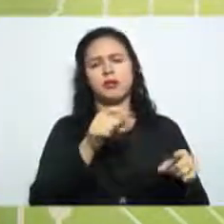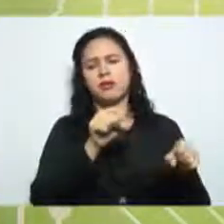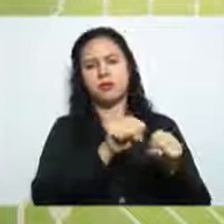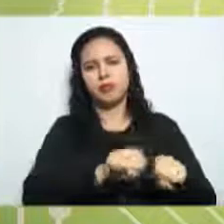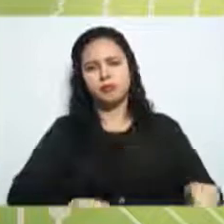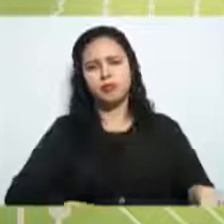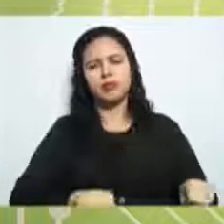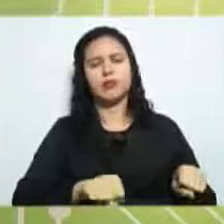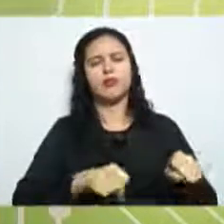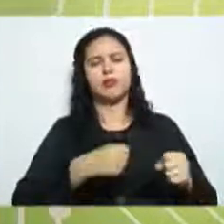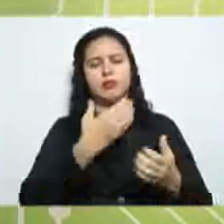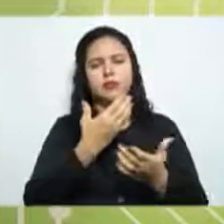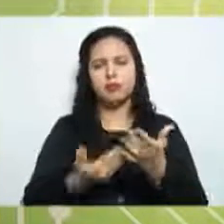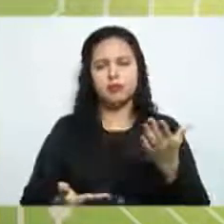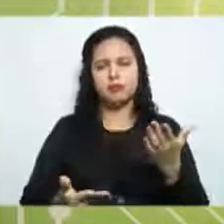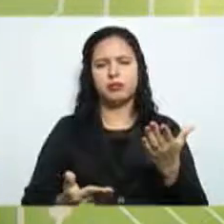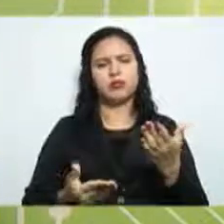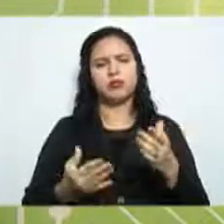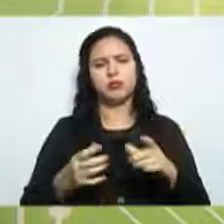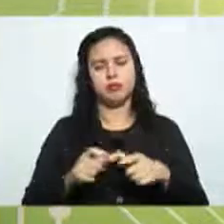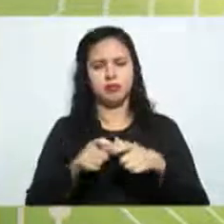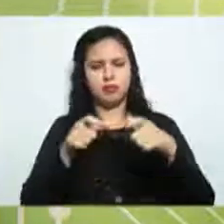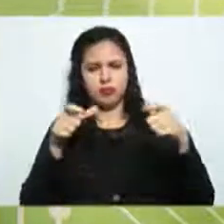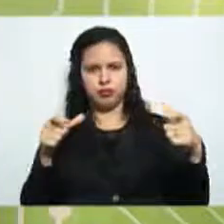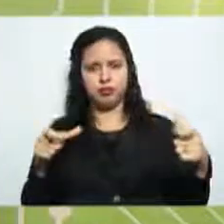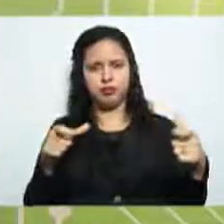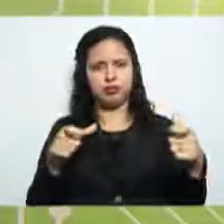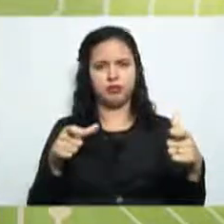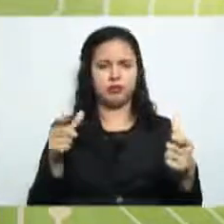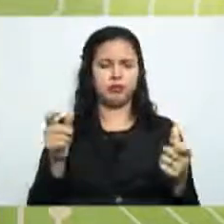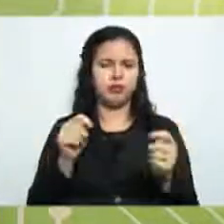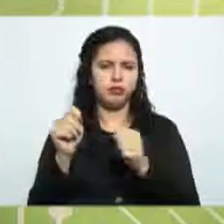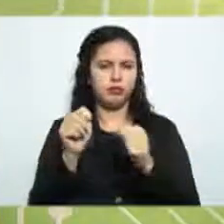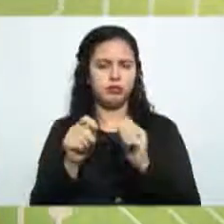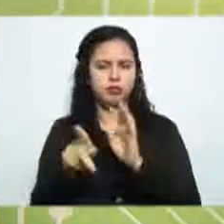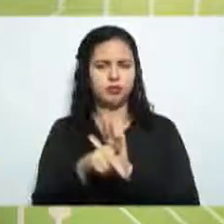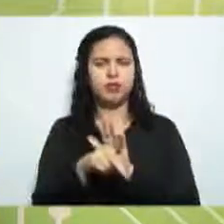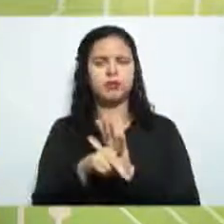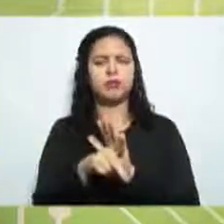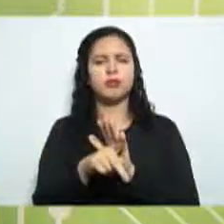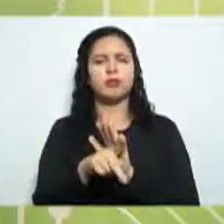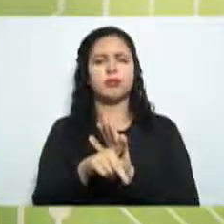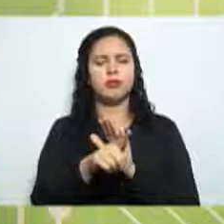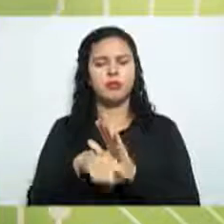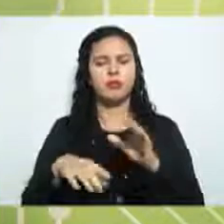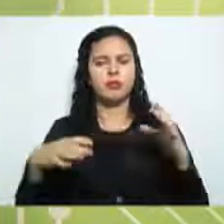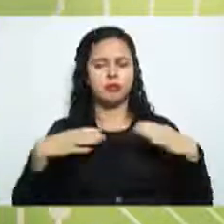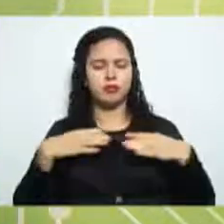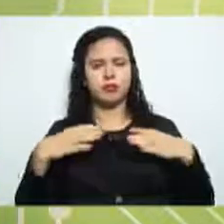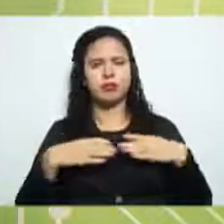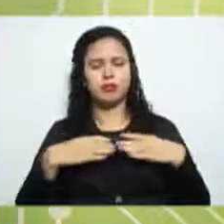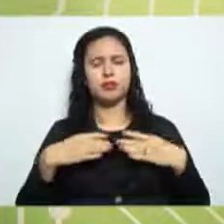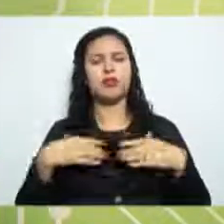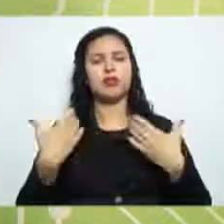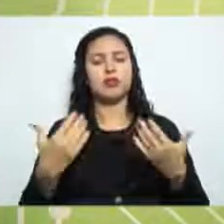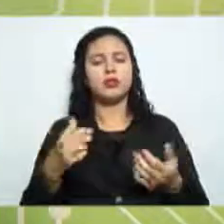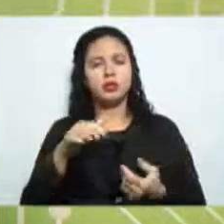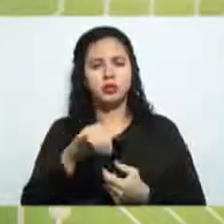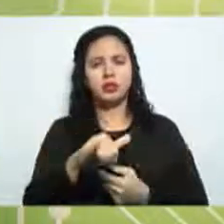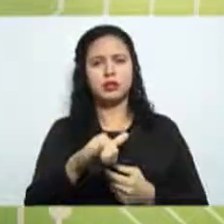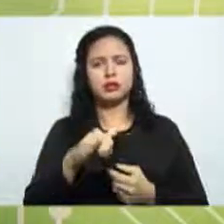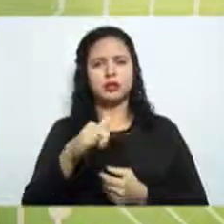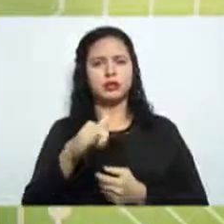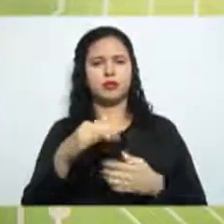todo o crescimento econômico da cidade. Quando a gente consegue desenvolver uma região, a gente consegue ter uma pluralidade de fontes